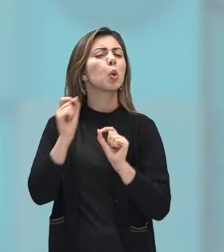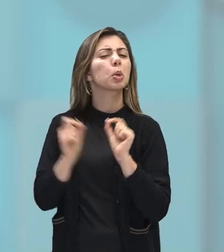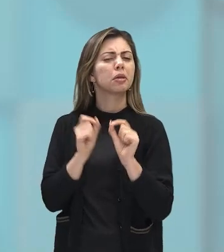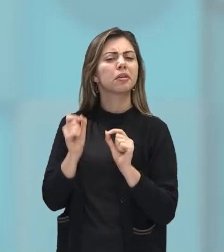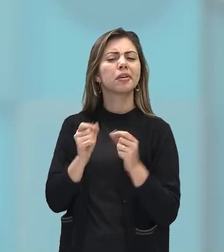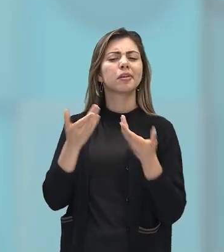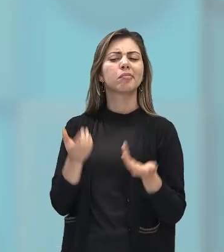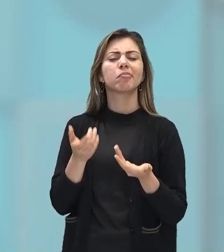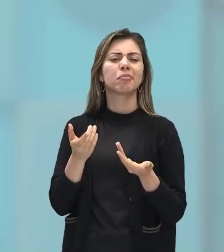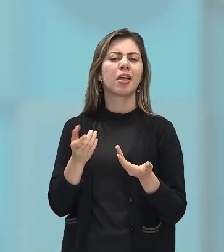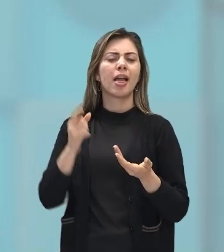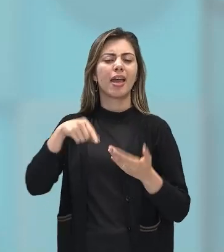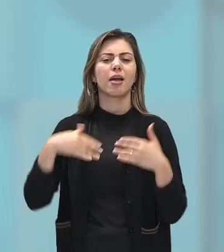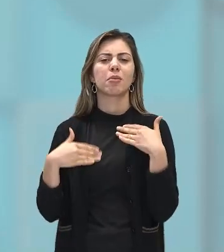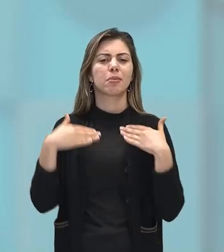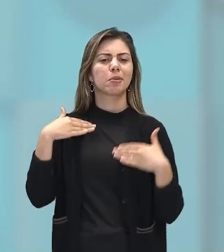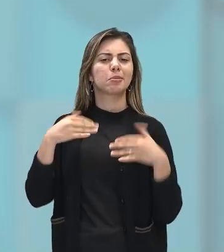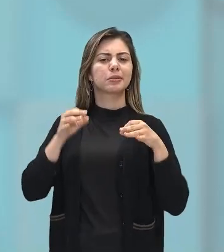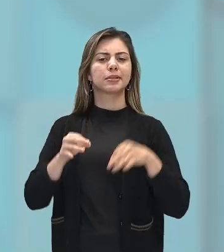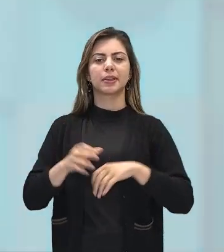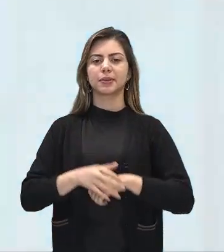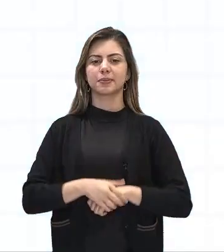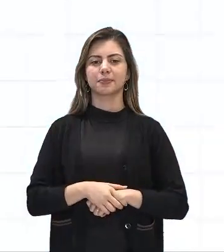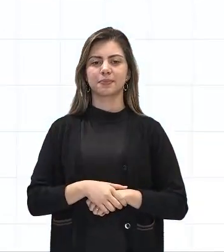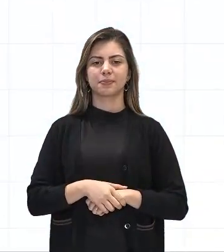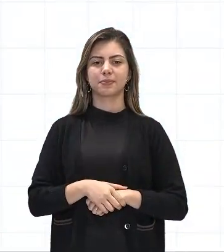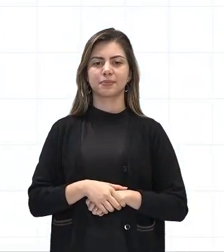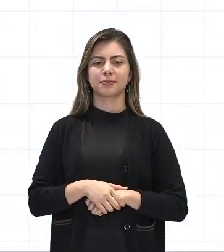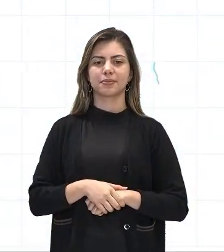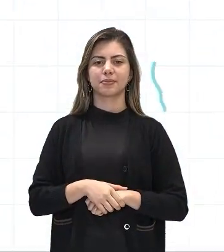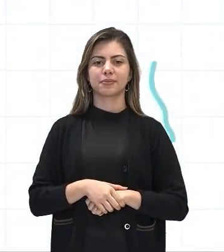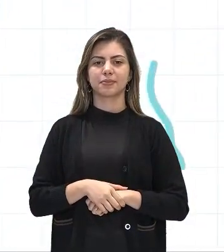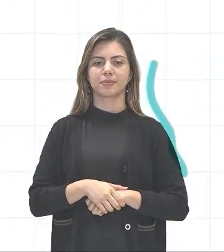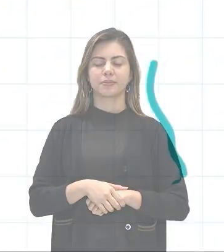essa reeducação postural global. Vamos lá!